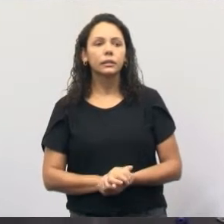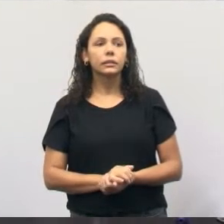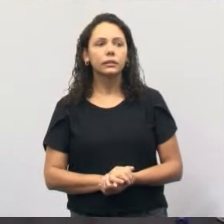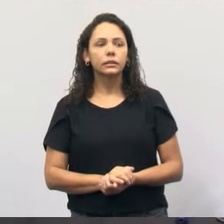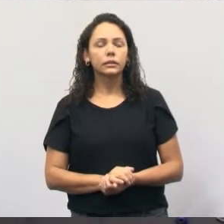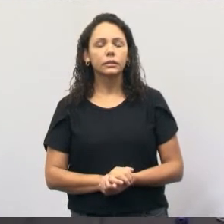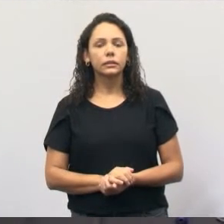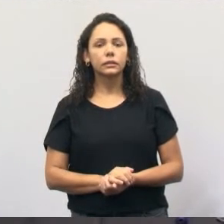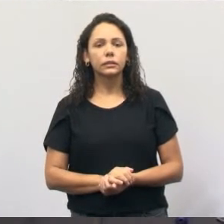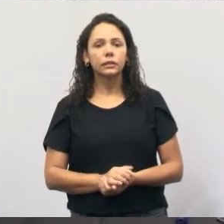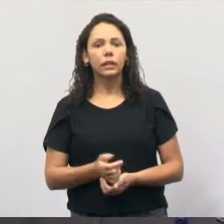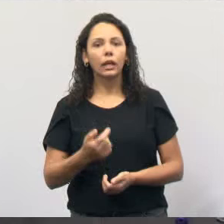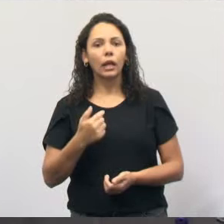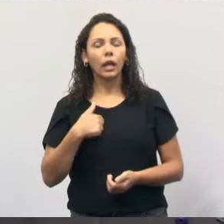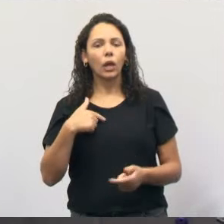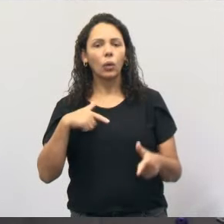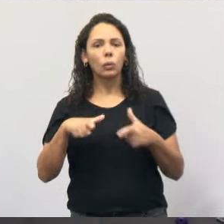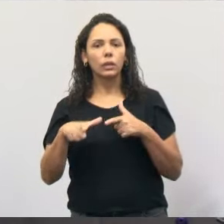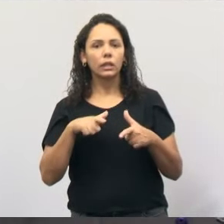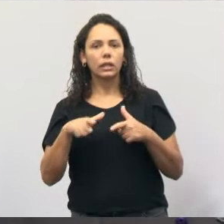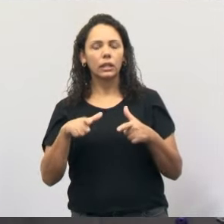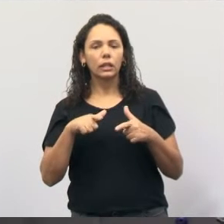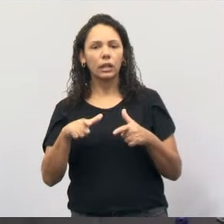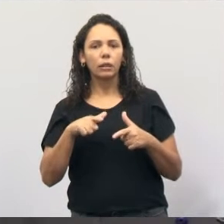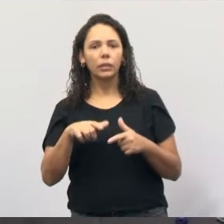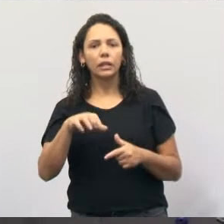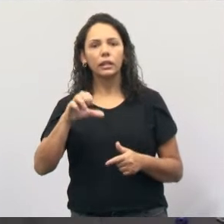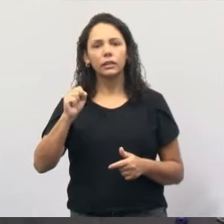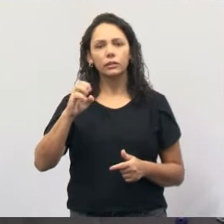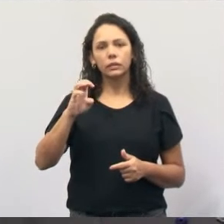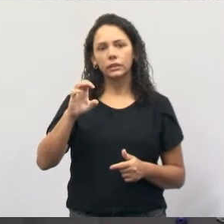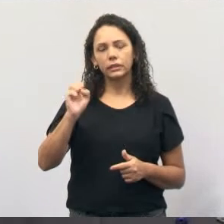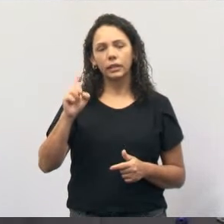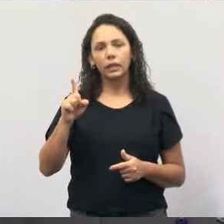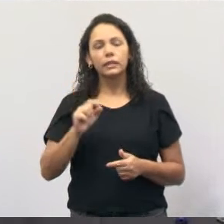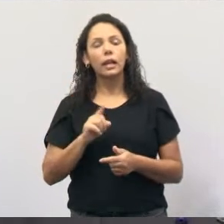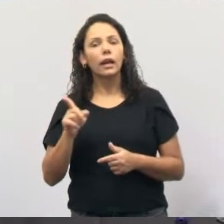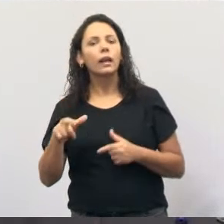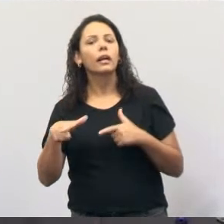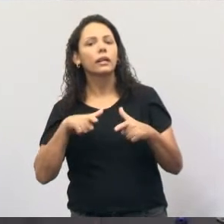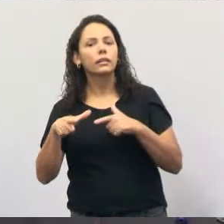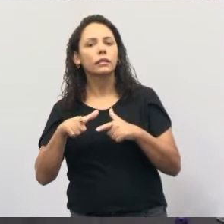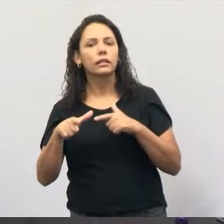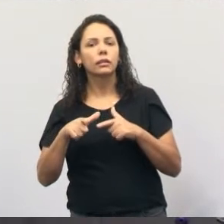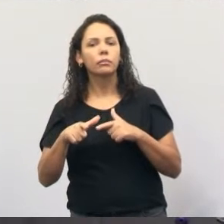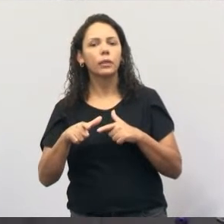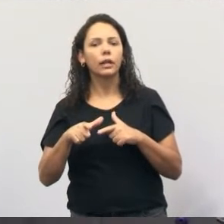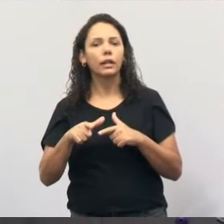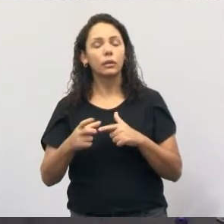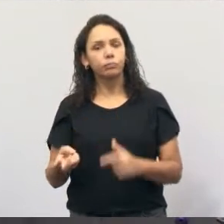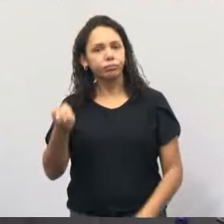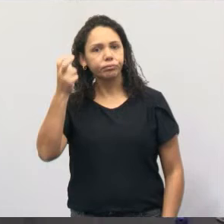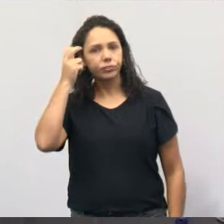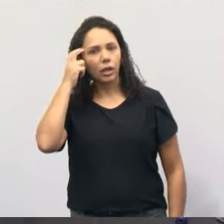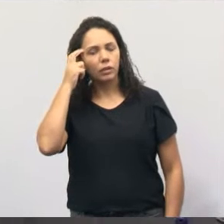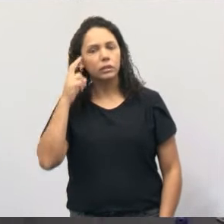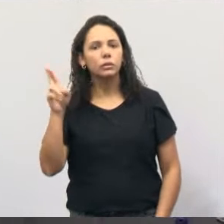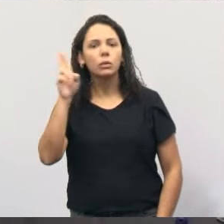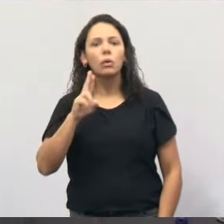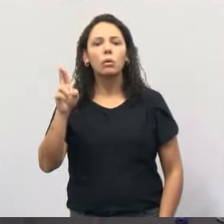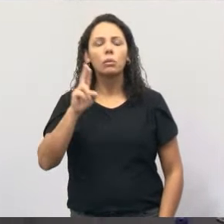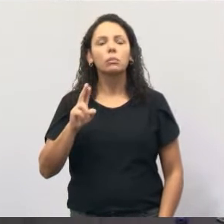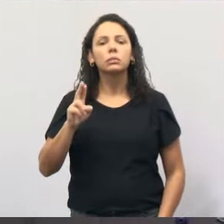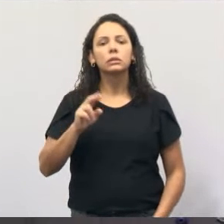que vem trabalhando, né, a cultura através da arte, através das artes cênicas, da